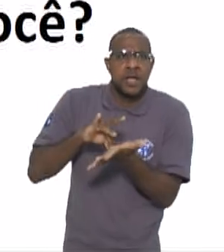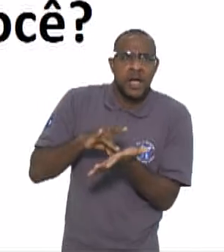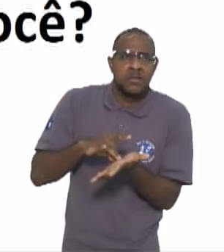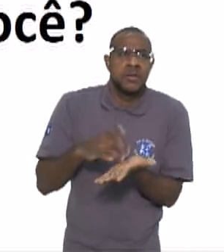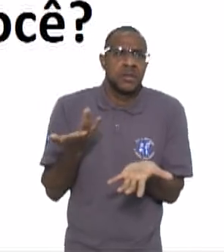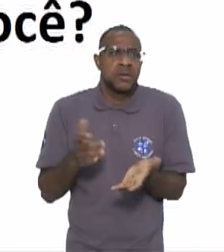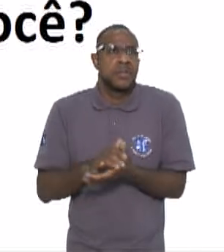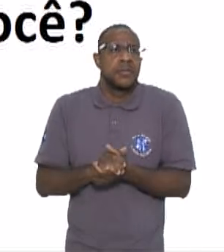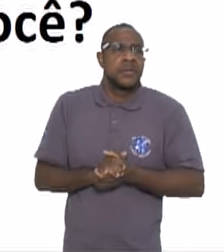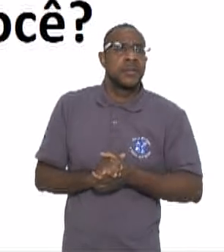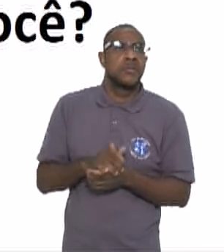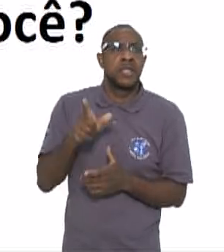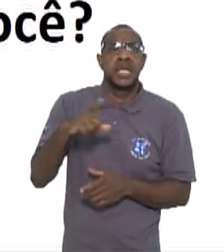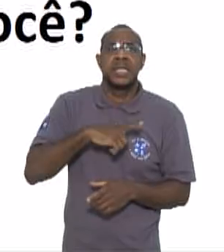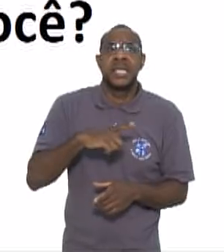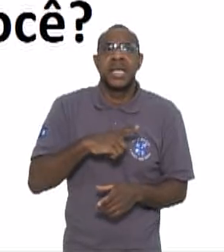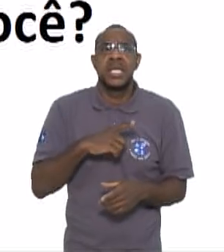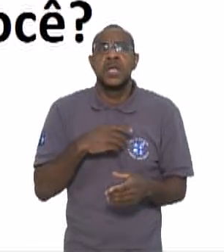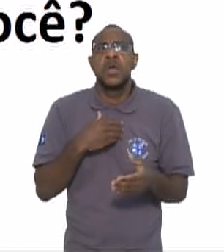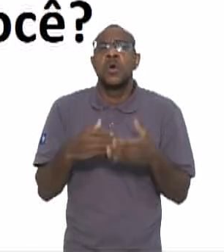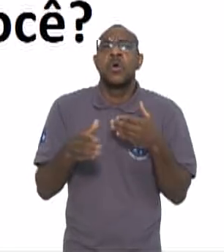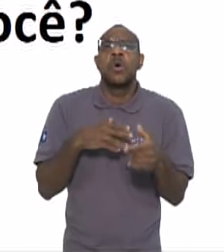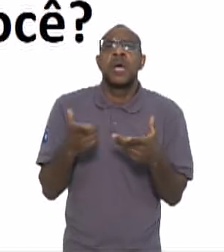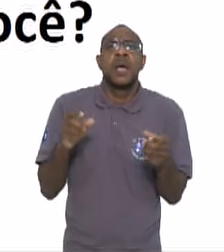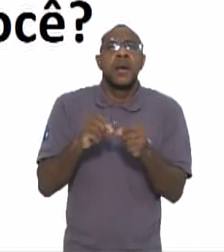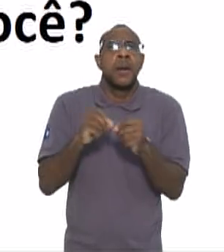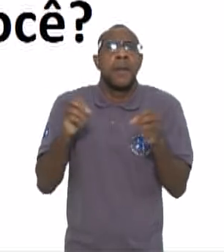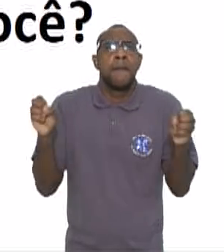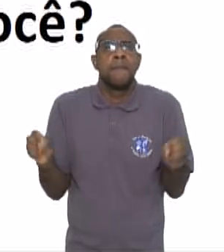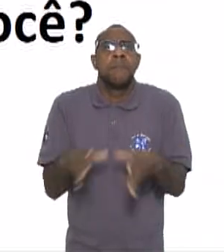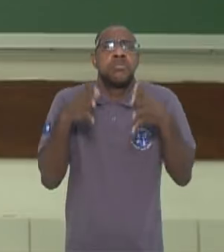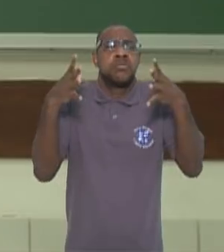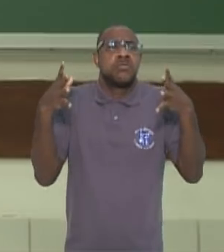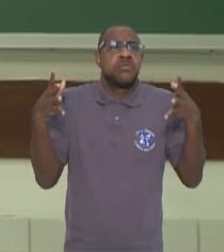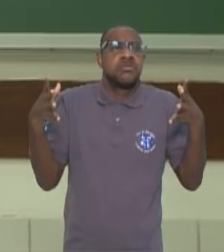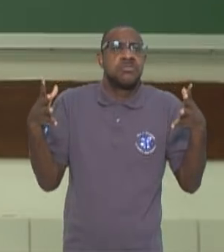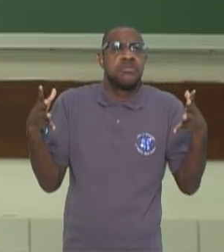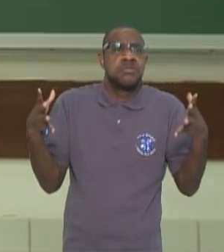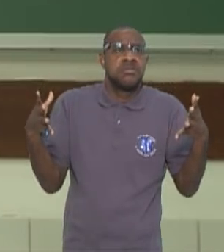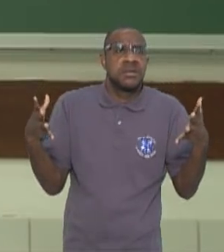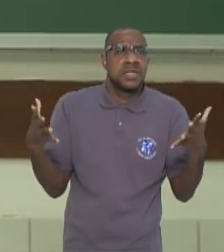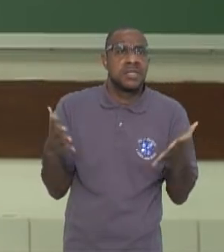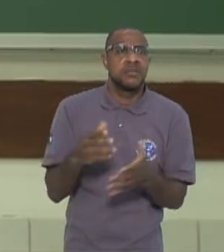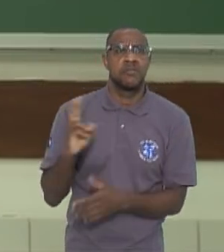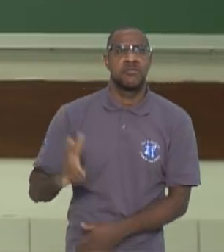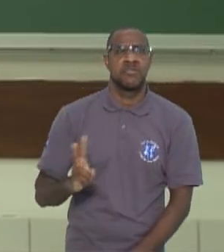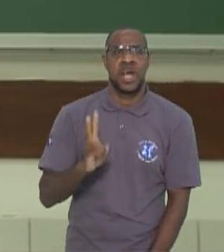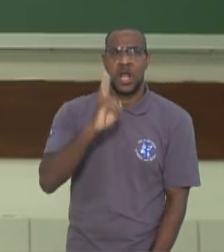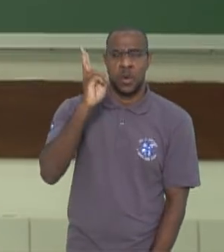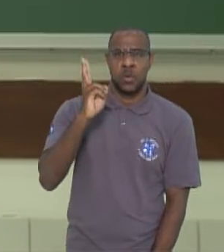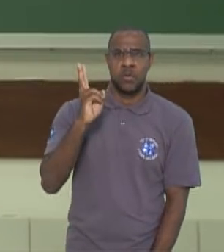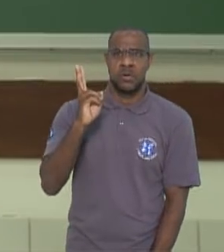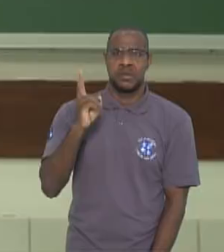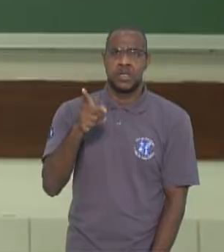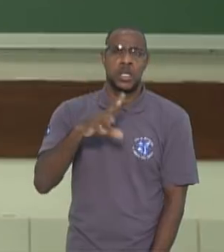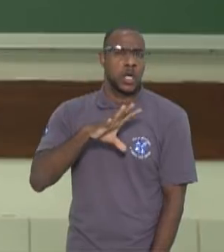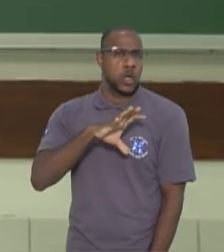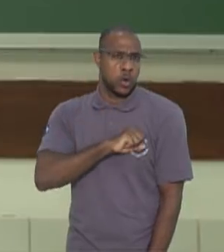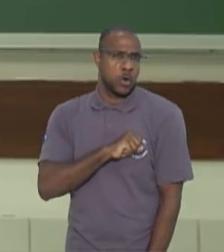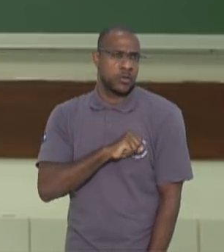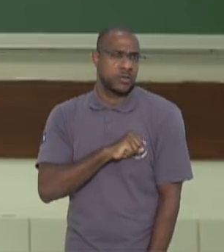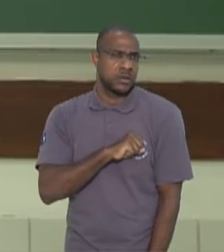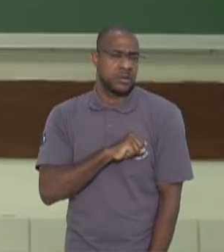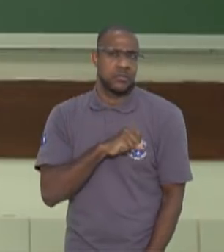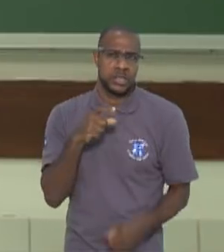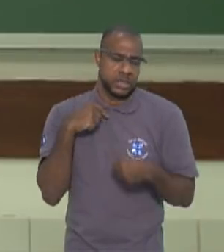valor afetivo? Por que eles carregam esse valor para você? Então, o valor afetivo é aqueles objetos com que você tem um